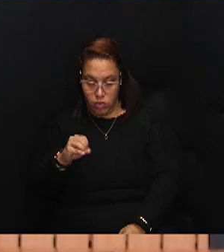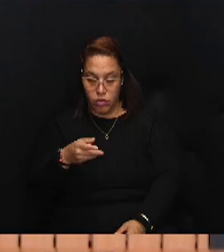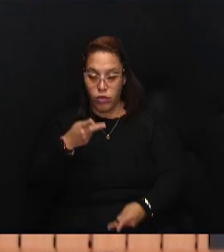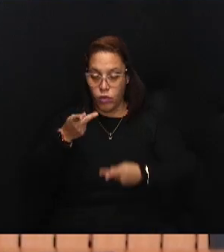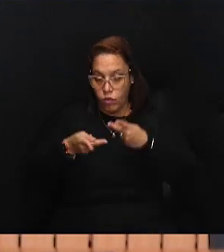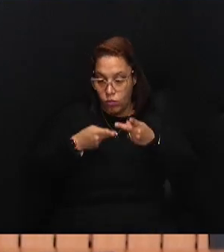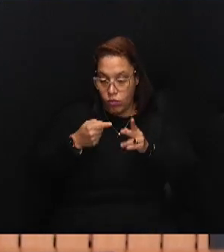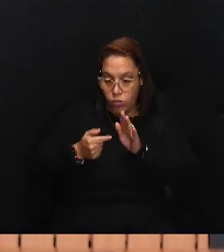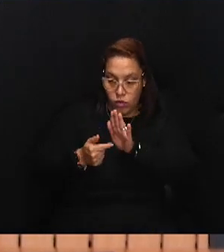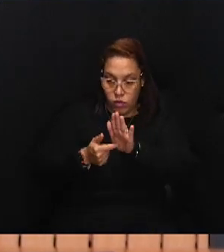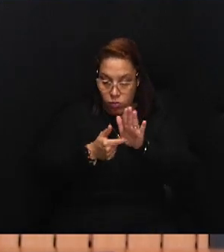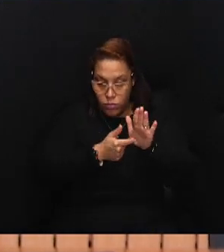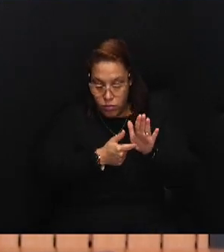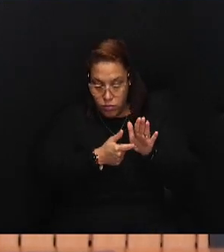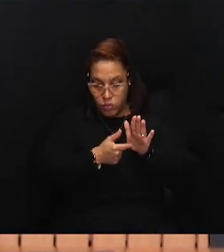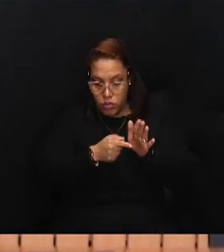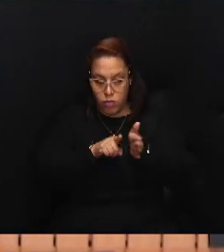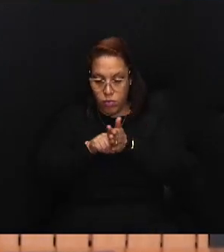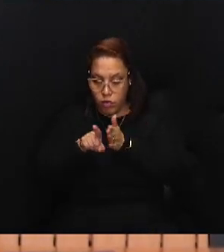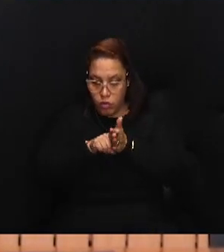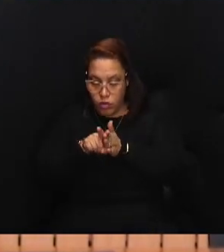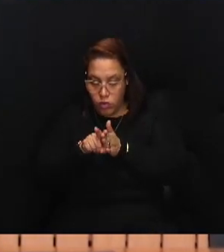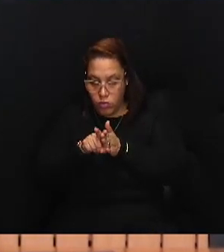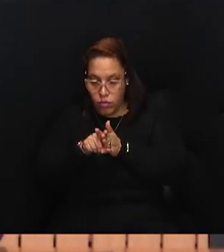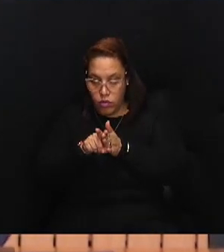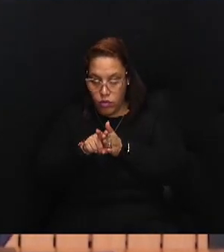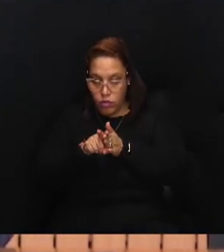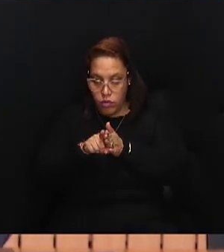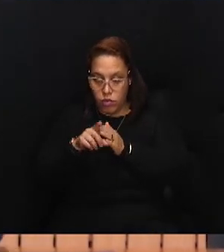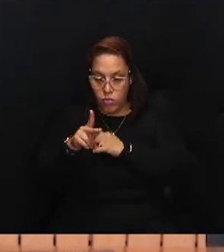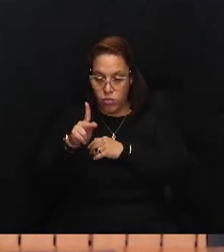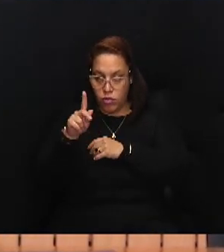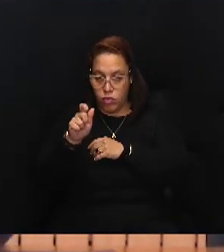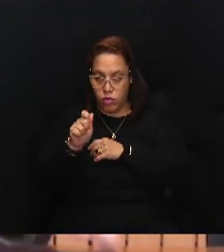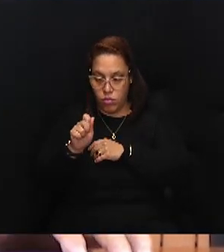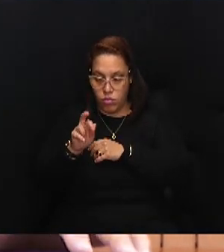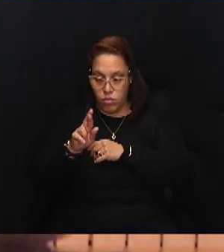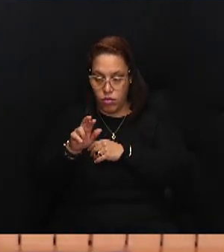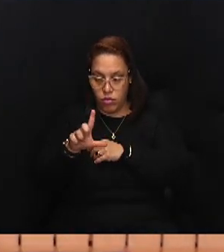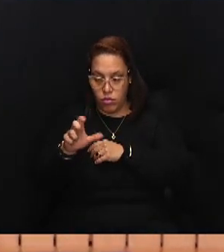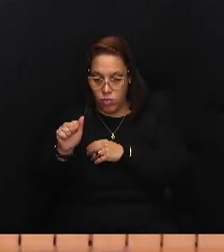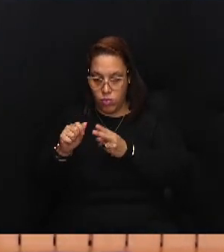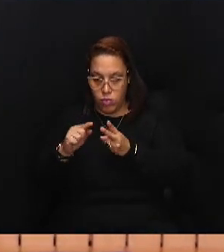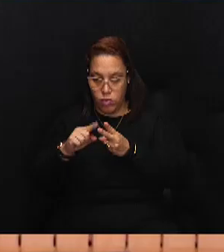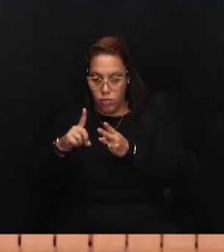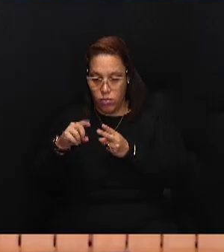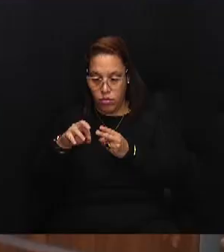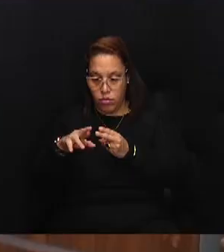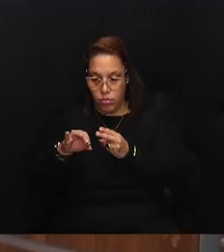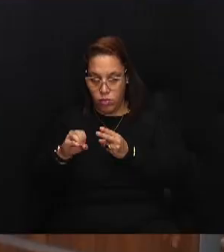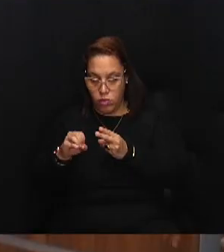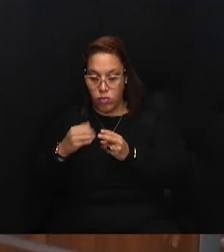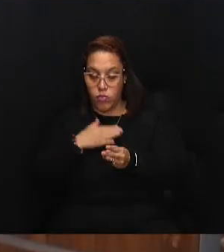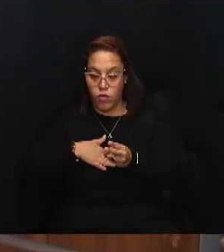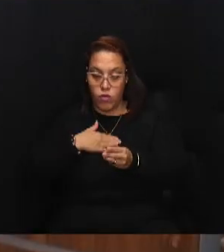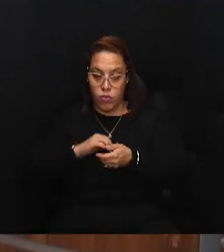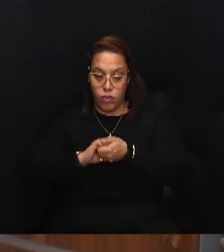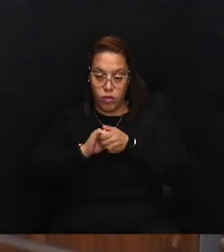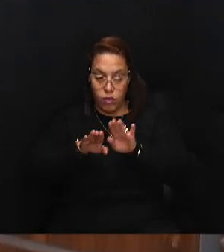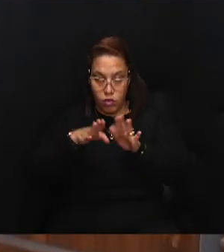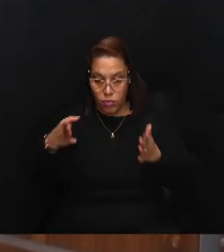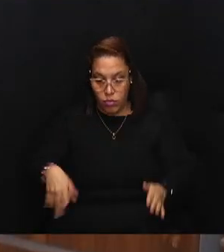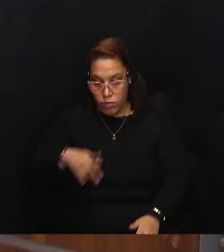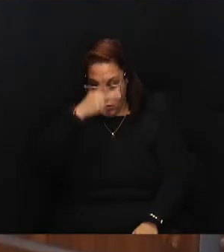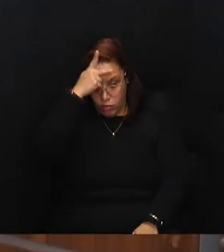né? Para que depois que ele pudesse fazer alguma pergunta, você também poderia fazer as perguntas para a Carla e para o Diego. Perfeito. Primeiramente, bom dia a todos. Gostaria de cumprimentar a mesa na